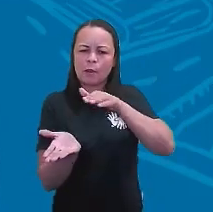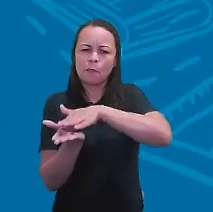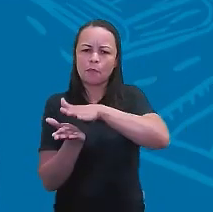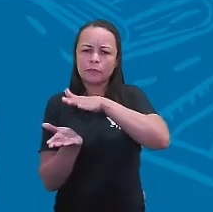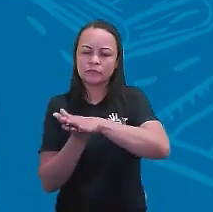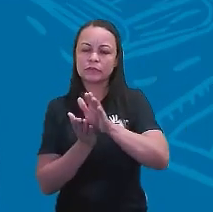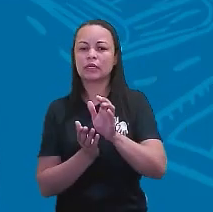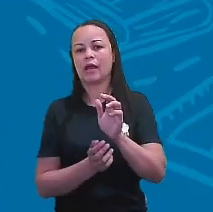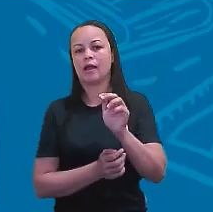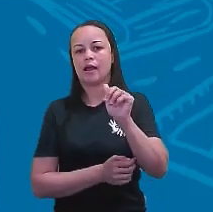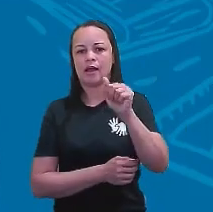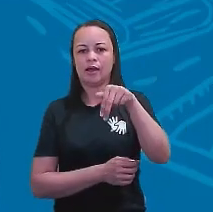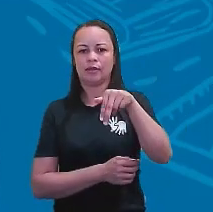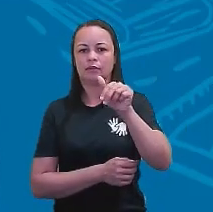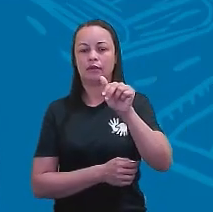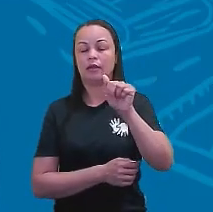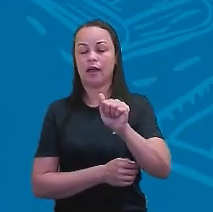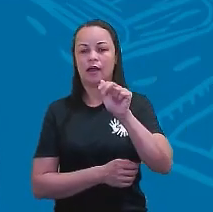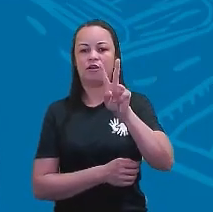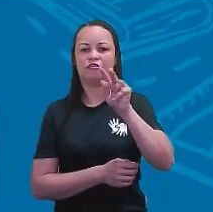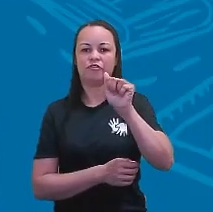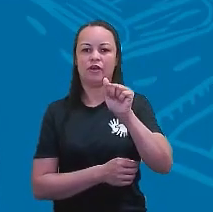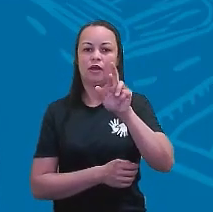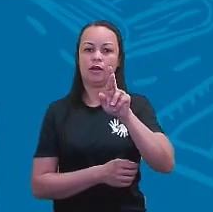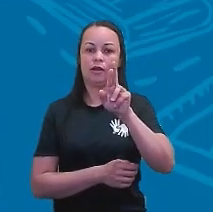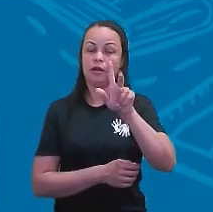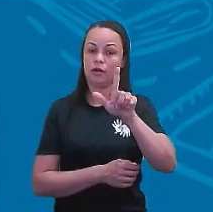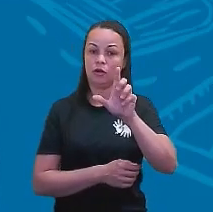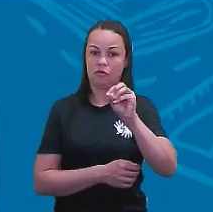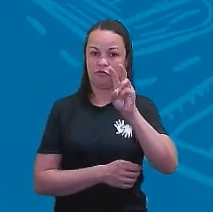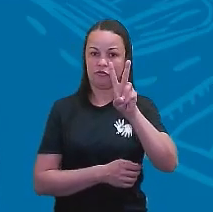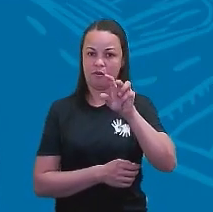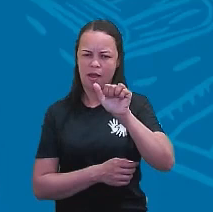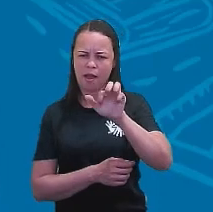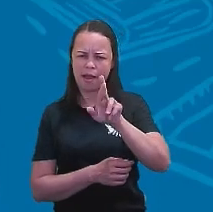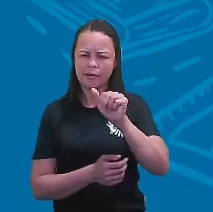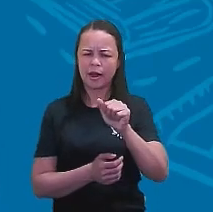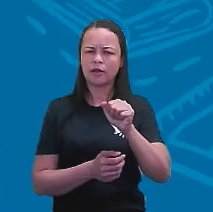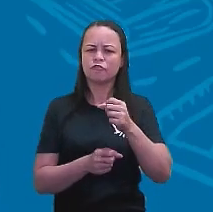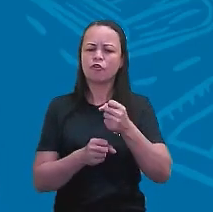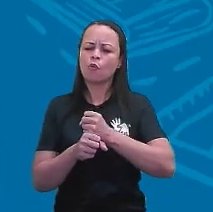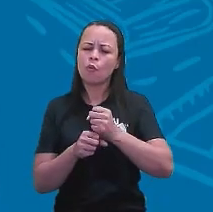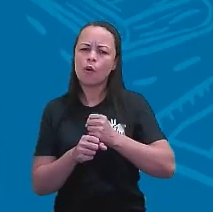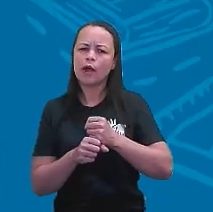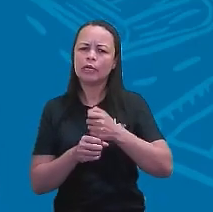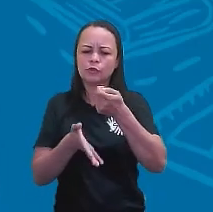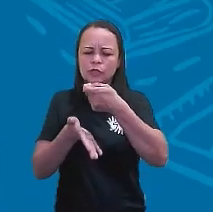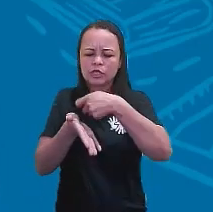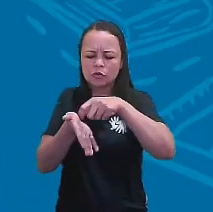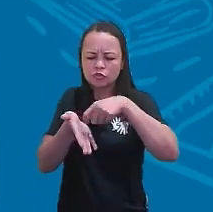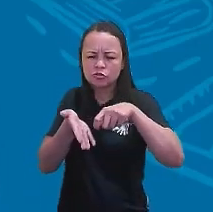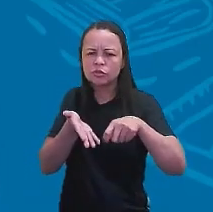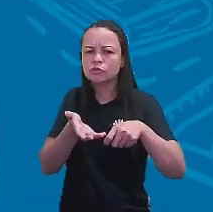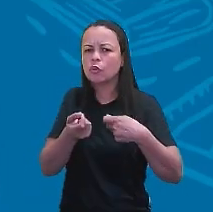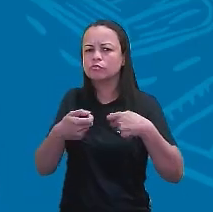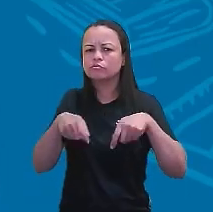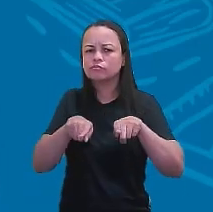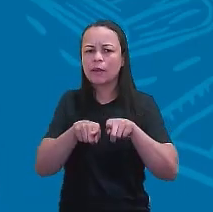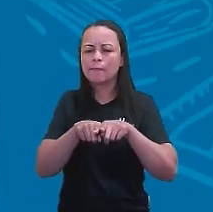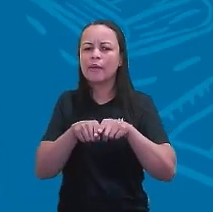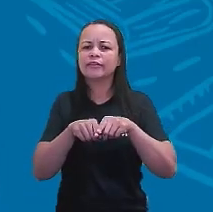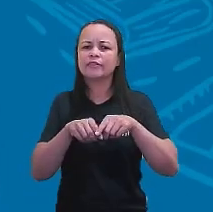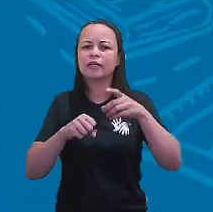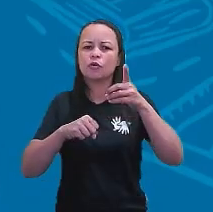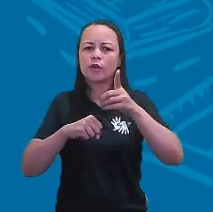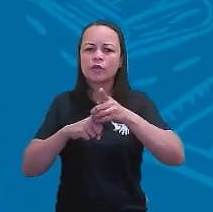ano seguinte, ano em que o escritor também faz o que, gente? Se gradua aí, tá? Em